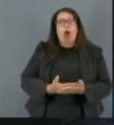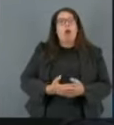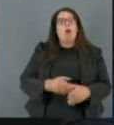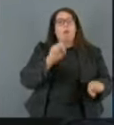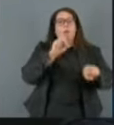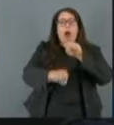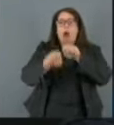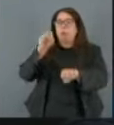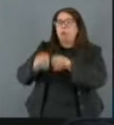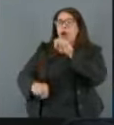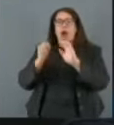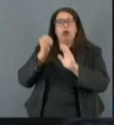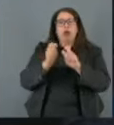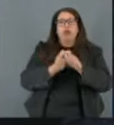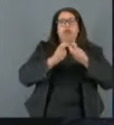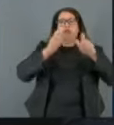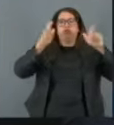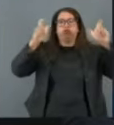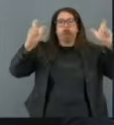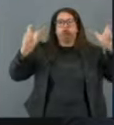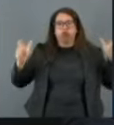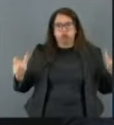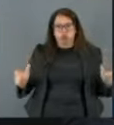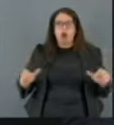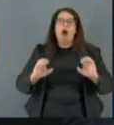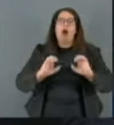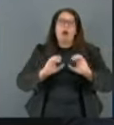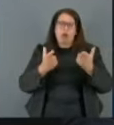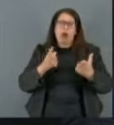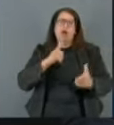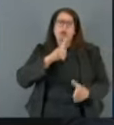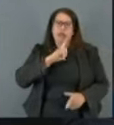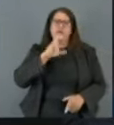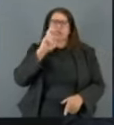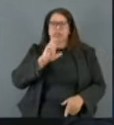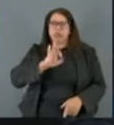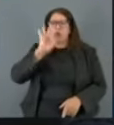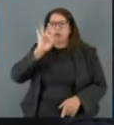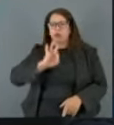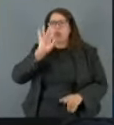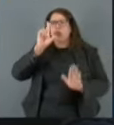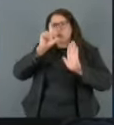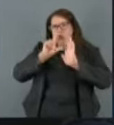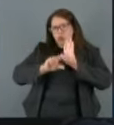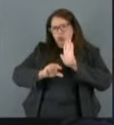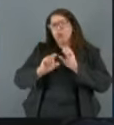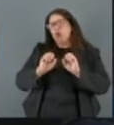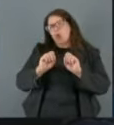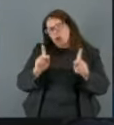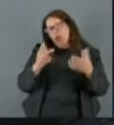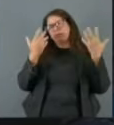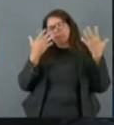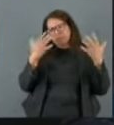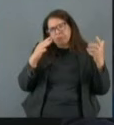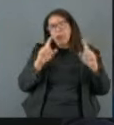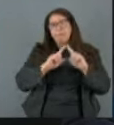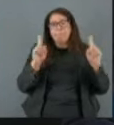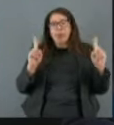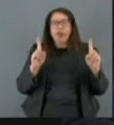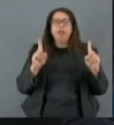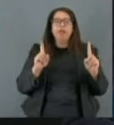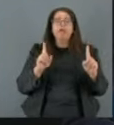ainda é muito alto, é certo que teve uma diminuição ali em torno de 5%, que é meritória em relação ao ano anterior, mas o